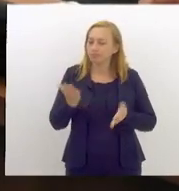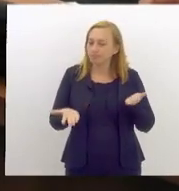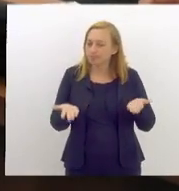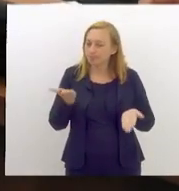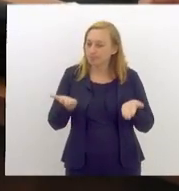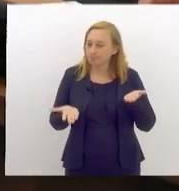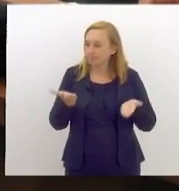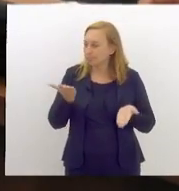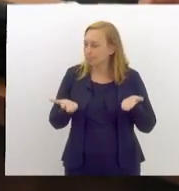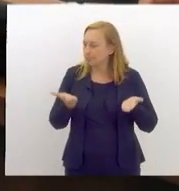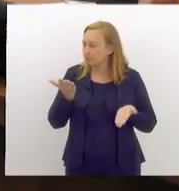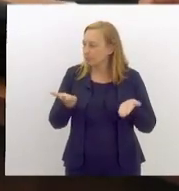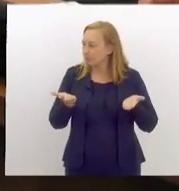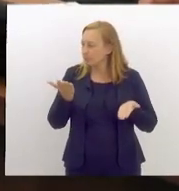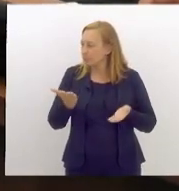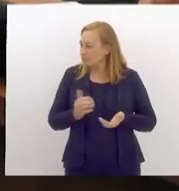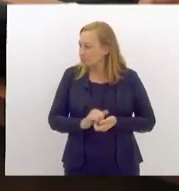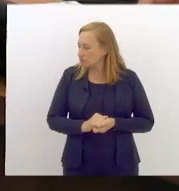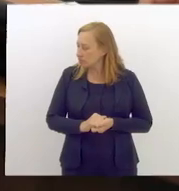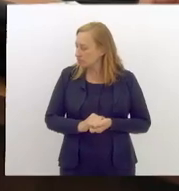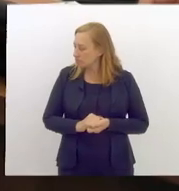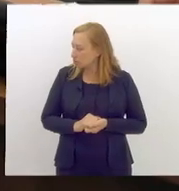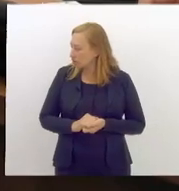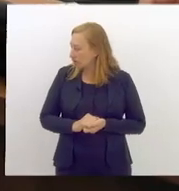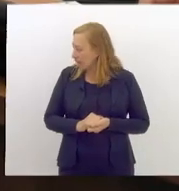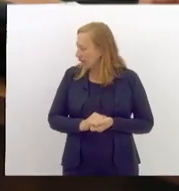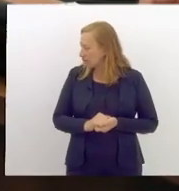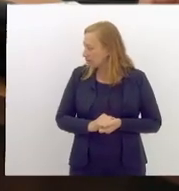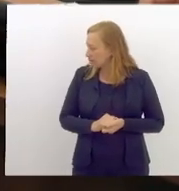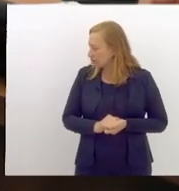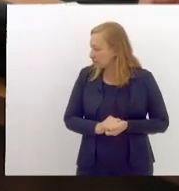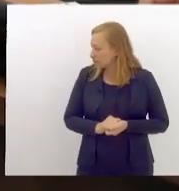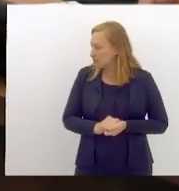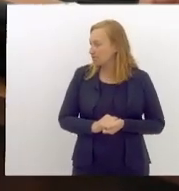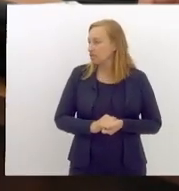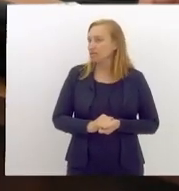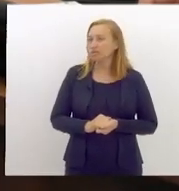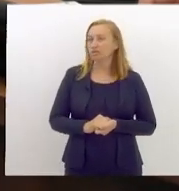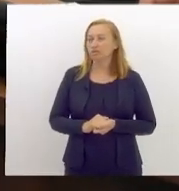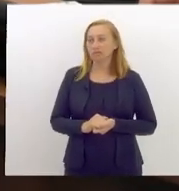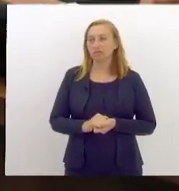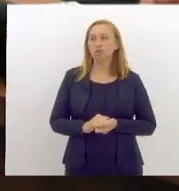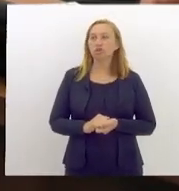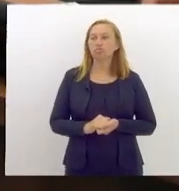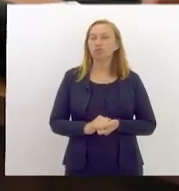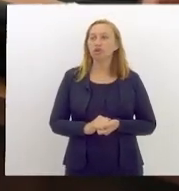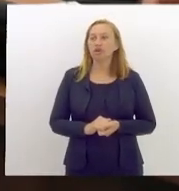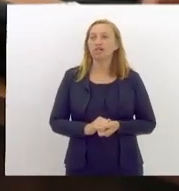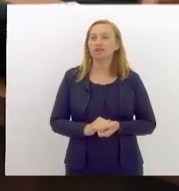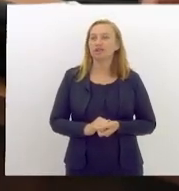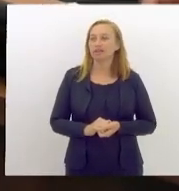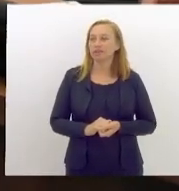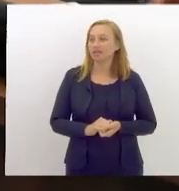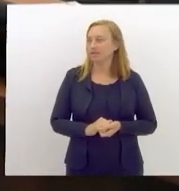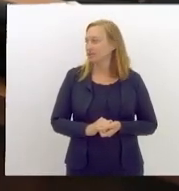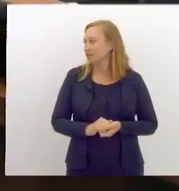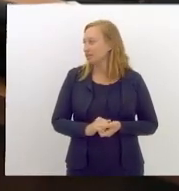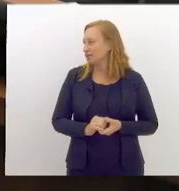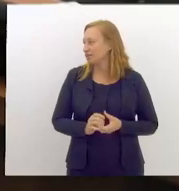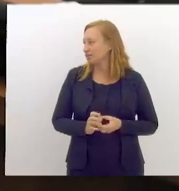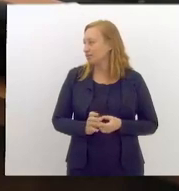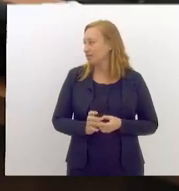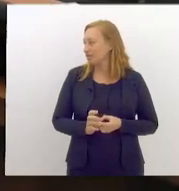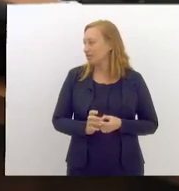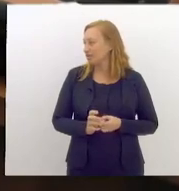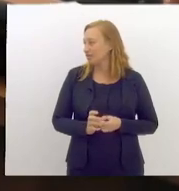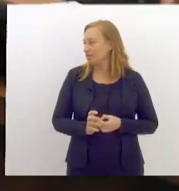a história da idade dos cinco mandatos Sem dúvida nenhuma em relação ao anterior parece ter menos